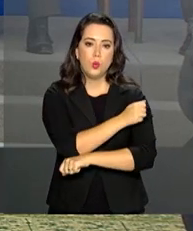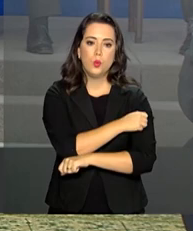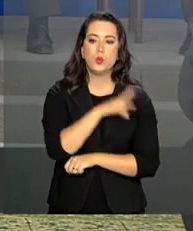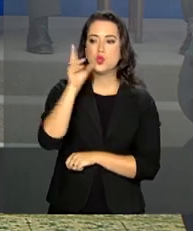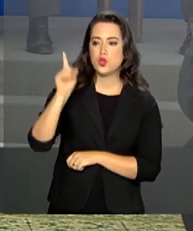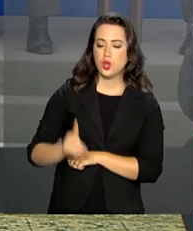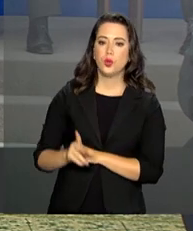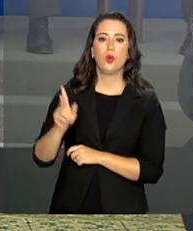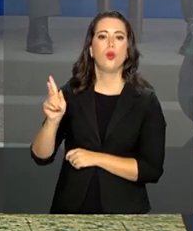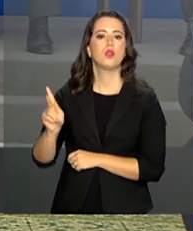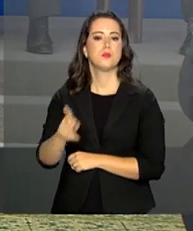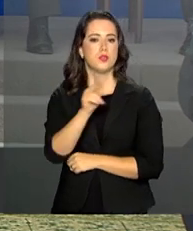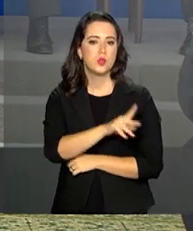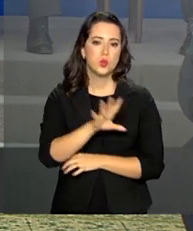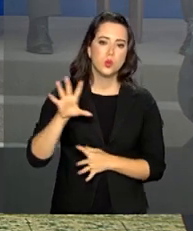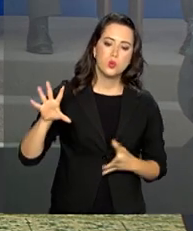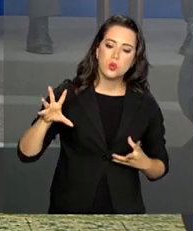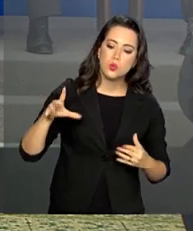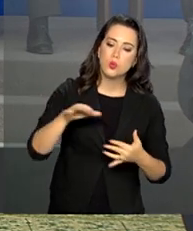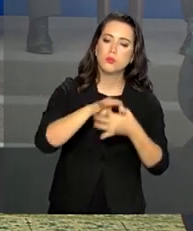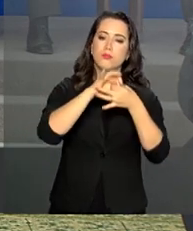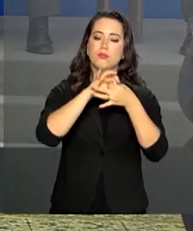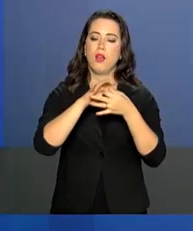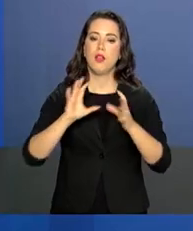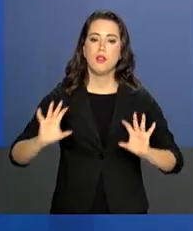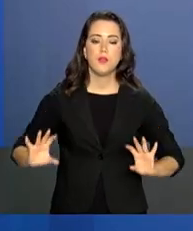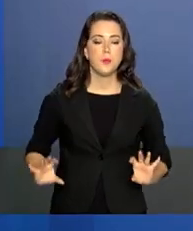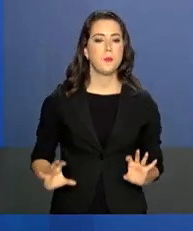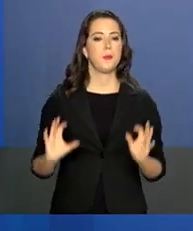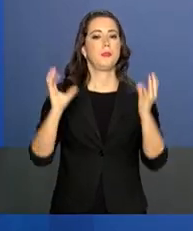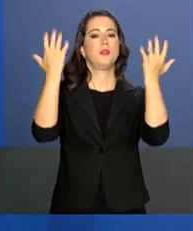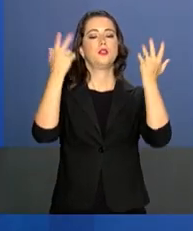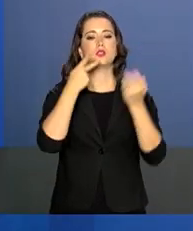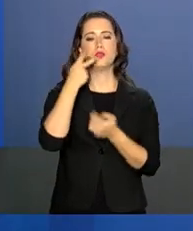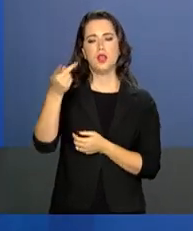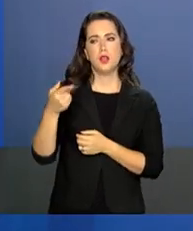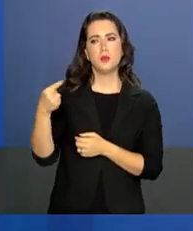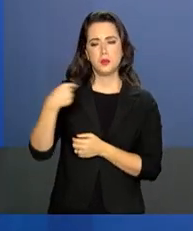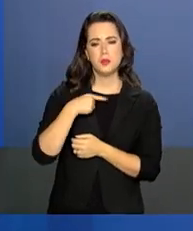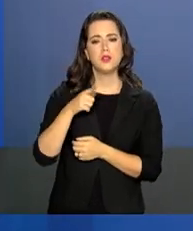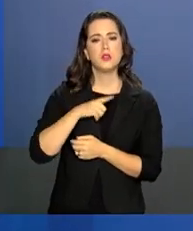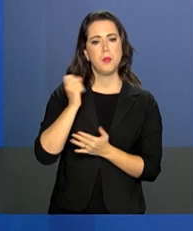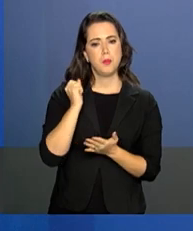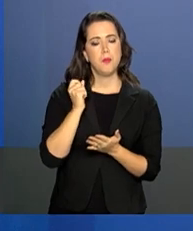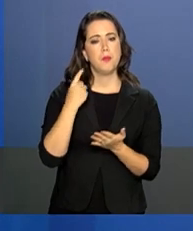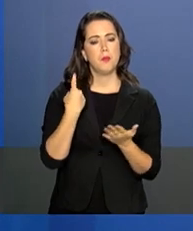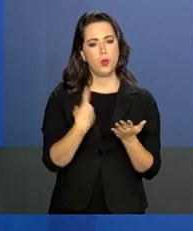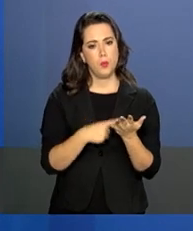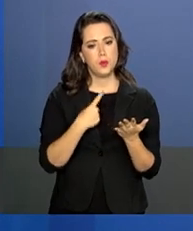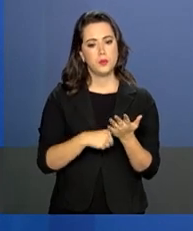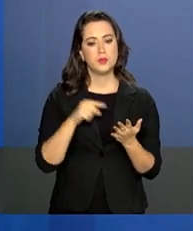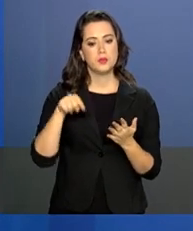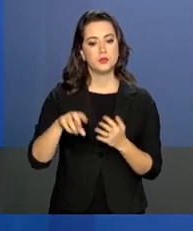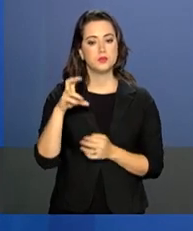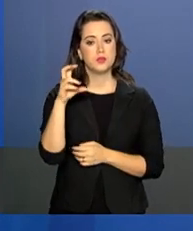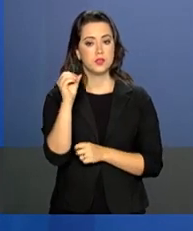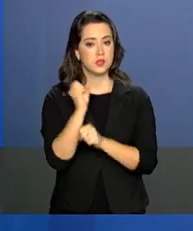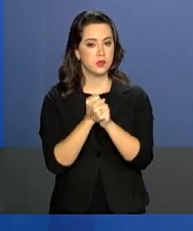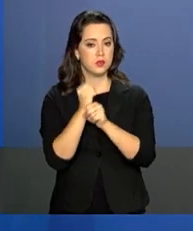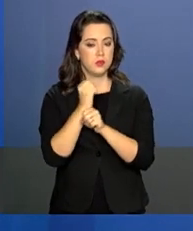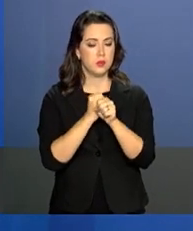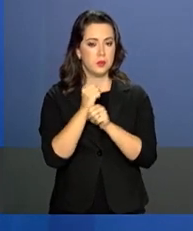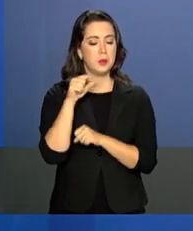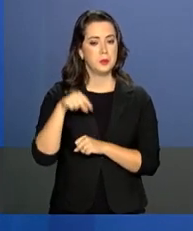uma cerimônia eu devo dizer com isso sugeriram para marcar esse cinquentenário